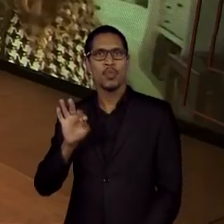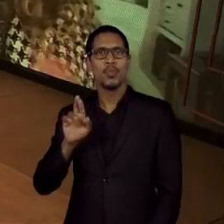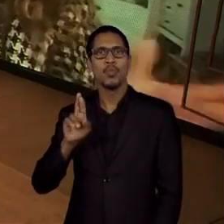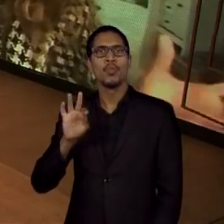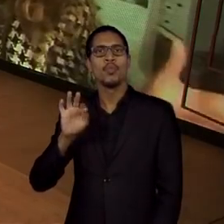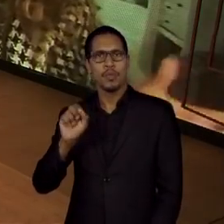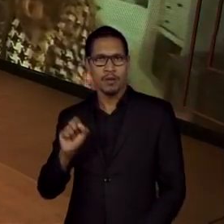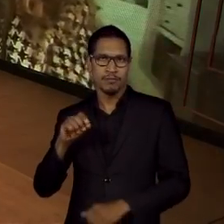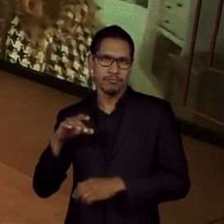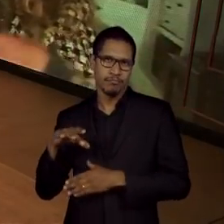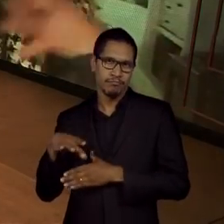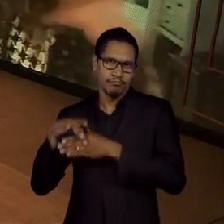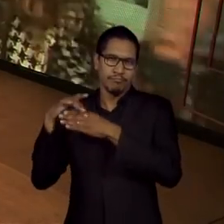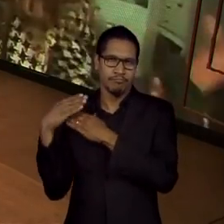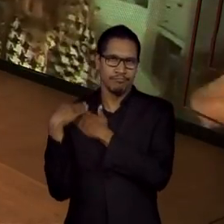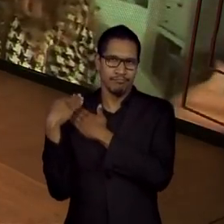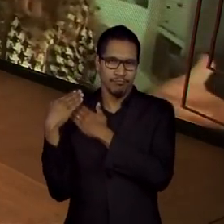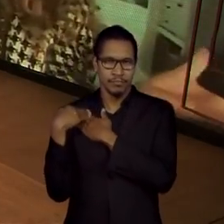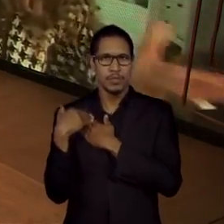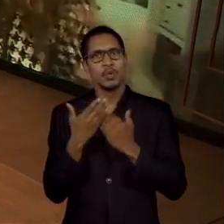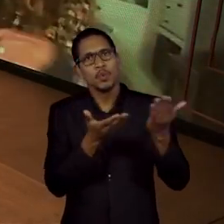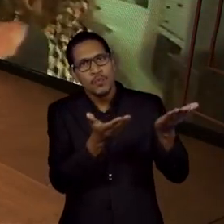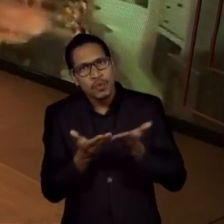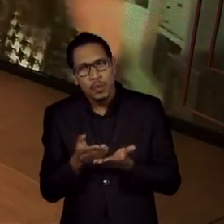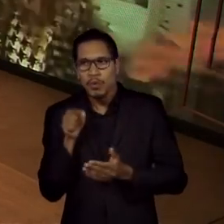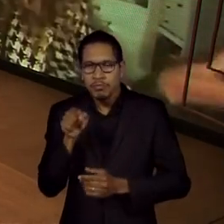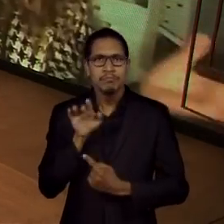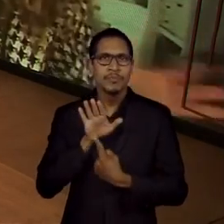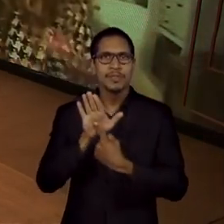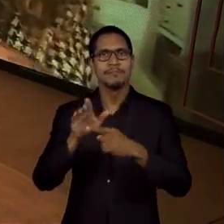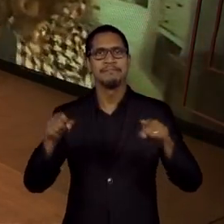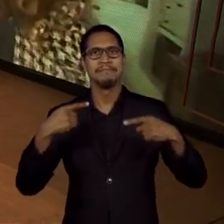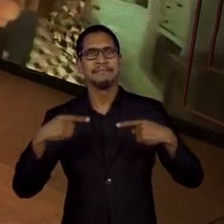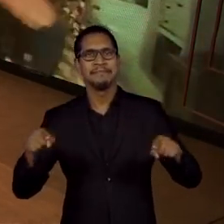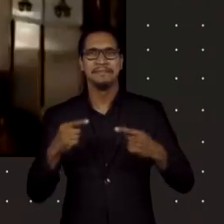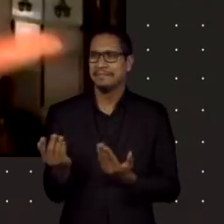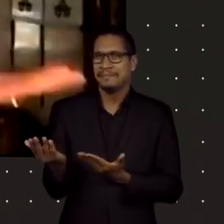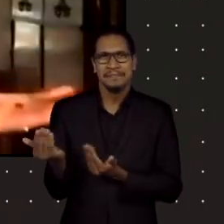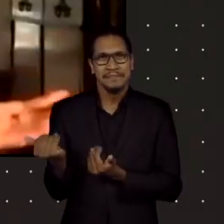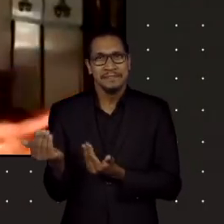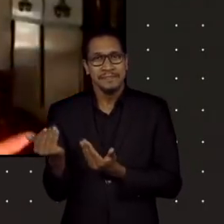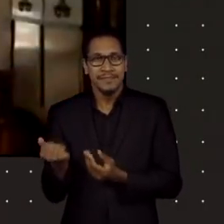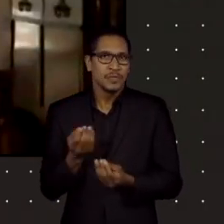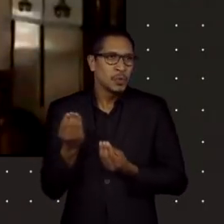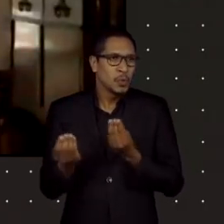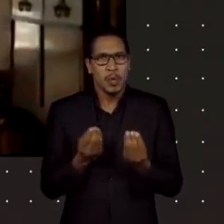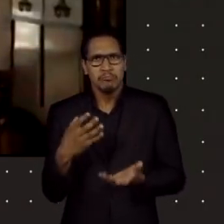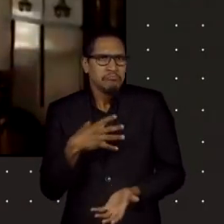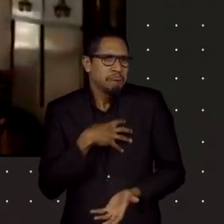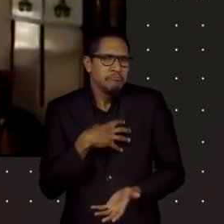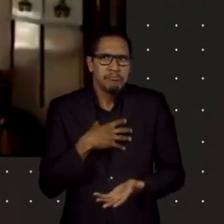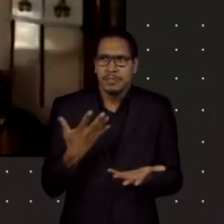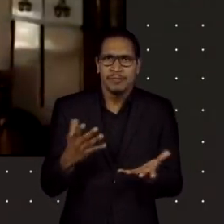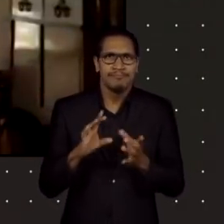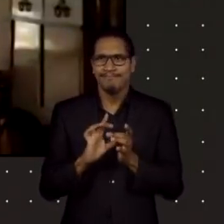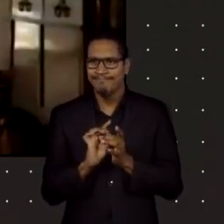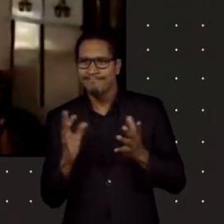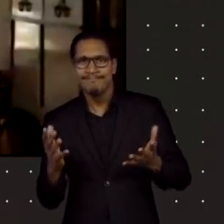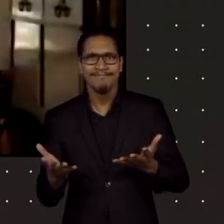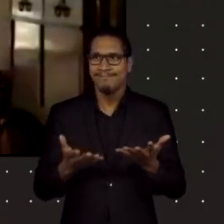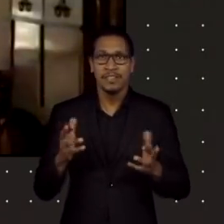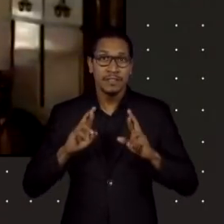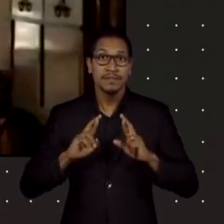esse espaço para a garotada que fazia música jovem de uma forma displicente, né? De uma forma displicente.